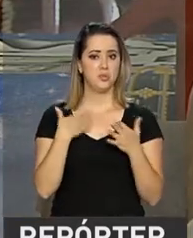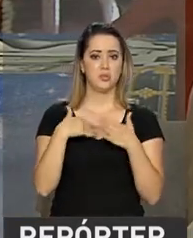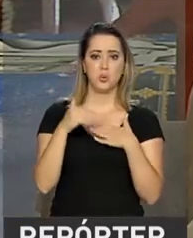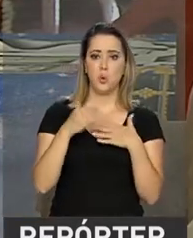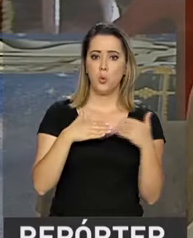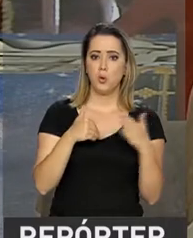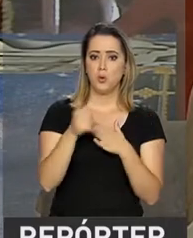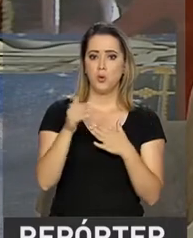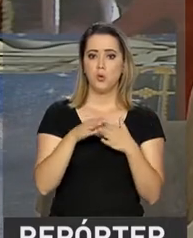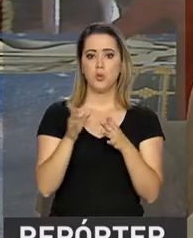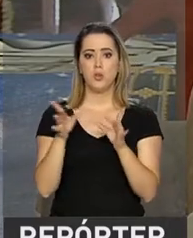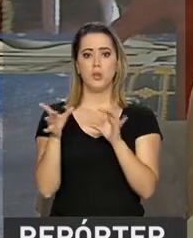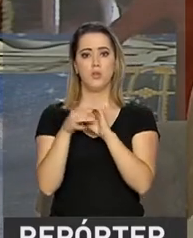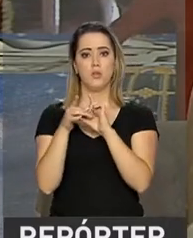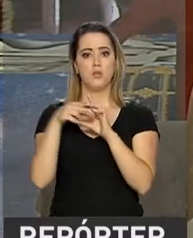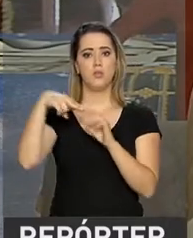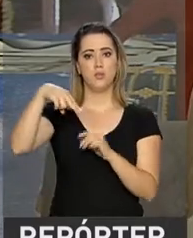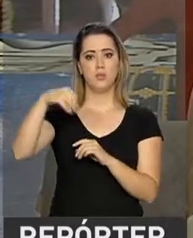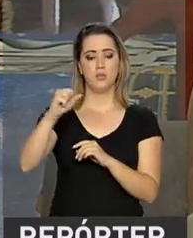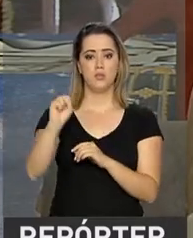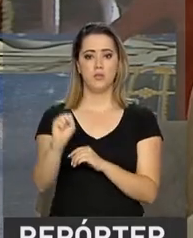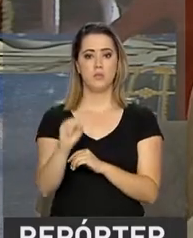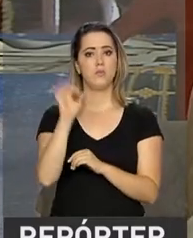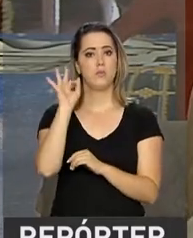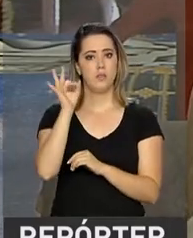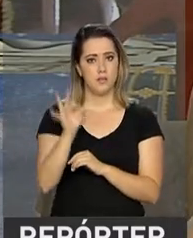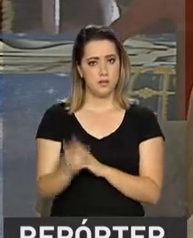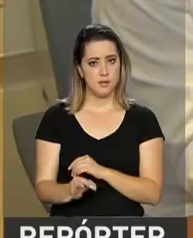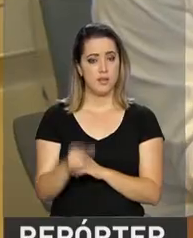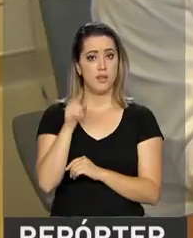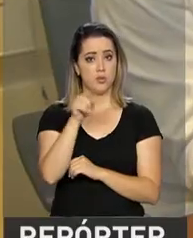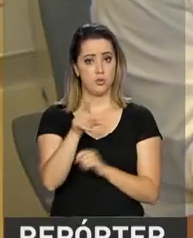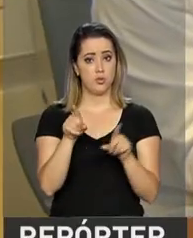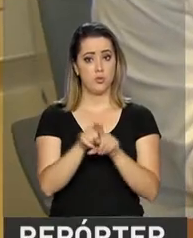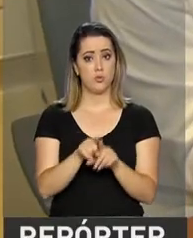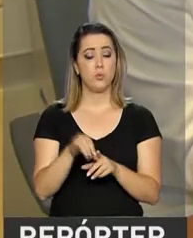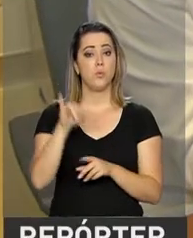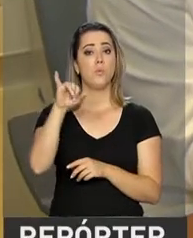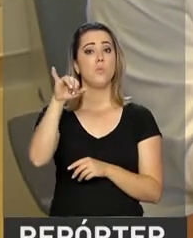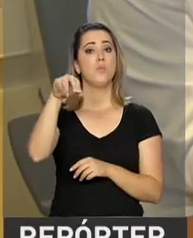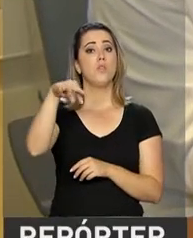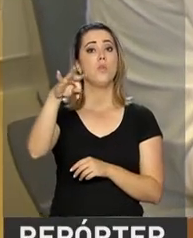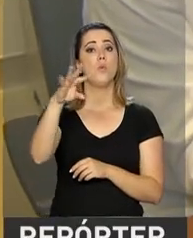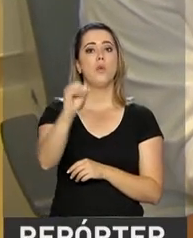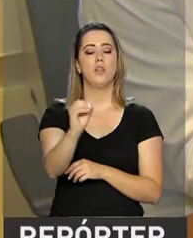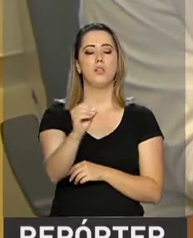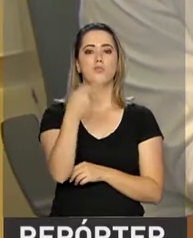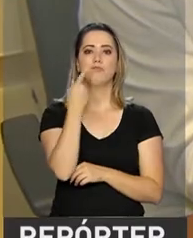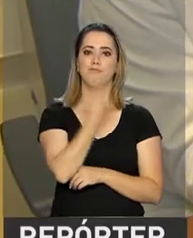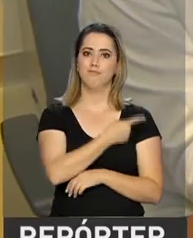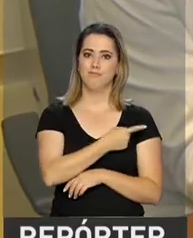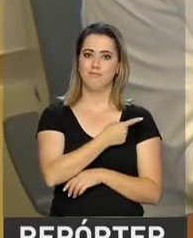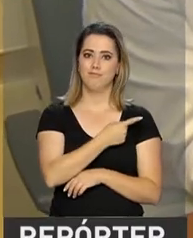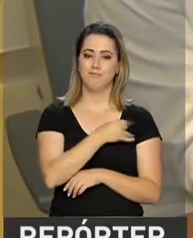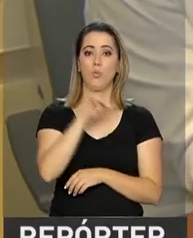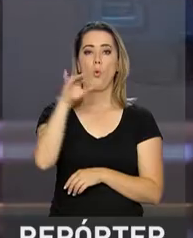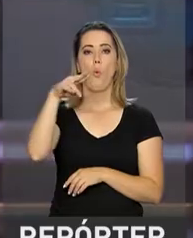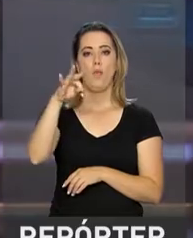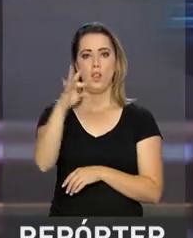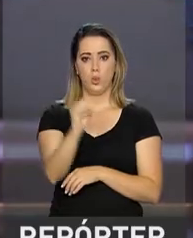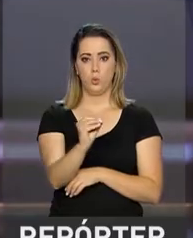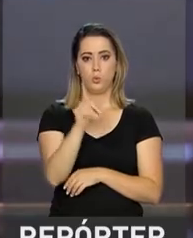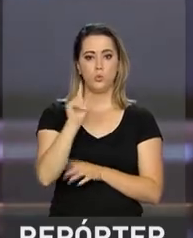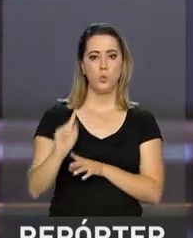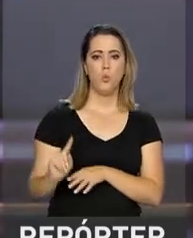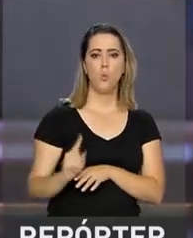coisa ligada com a NASA que eu não sei bem. Tá certinho, seu Adiel. E o Instituto Nacional de Traumatologia e Ortopedia, o INTO, é